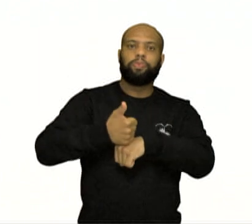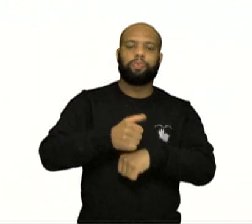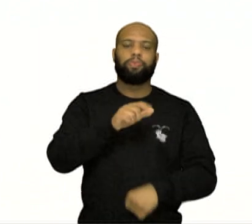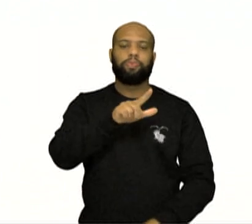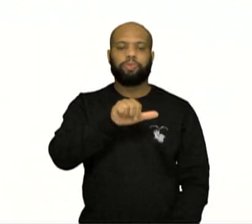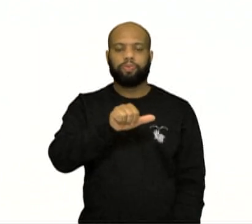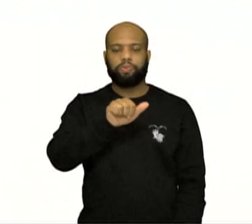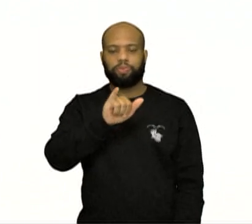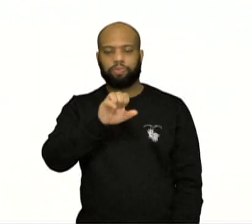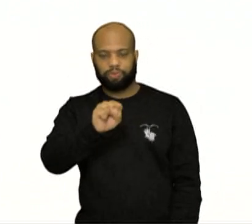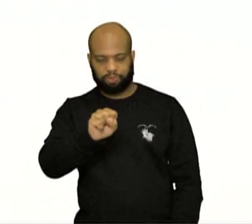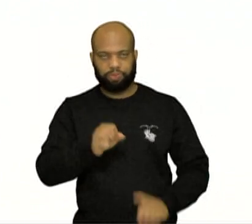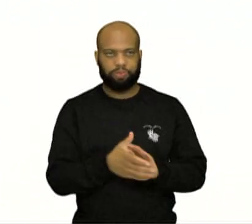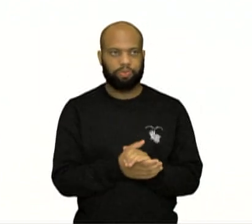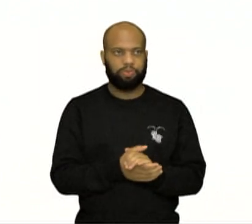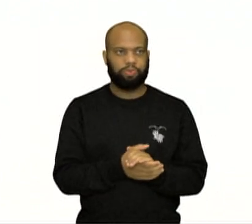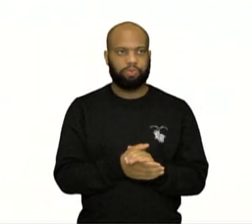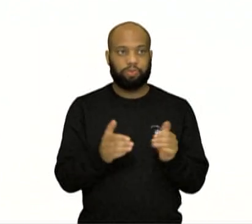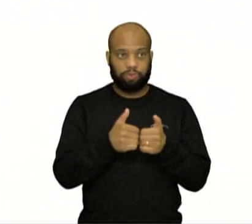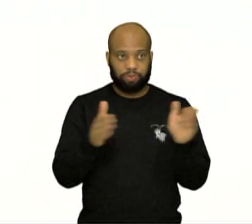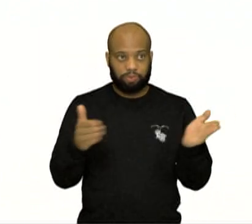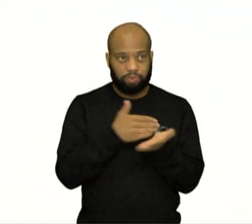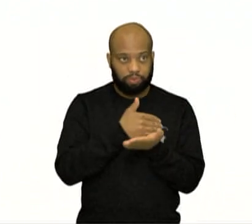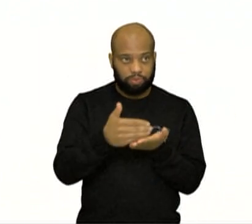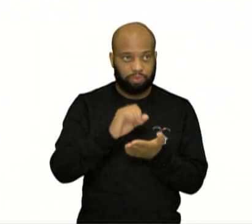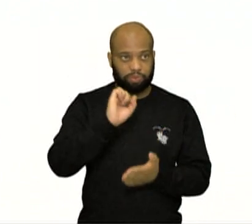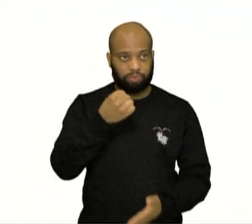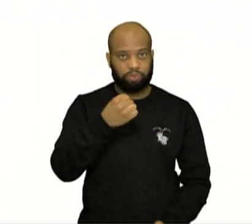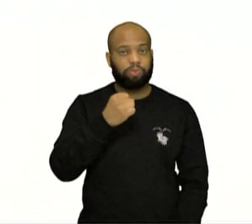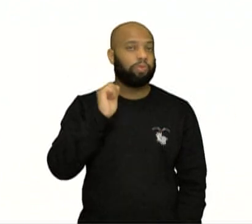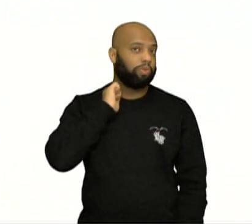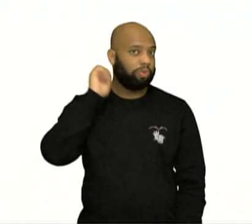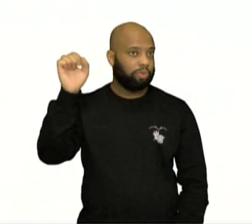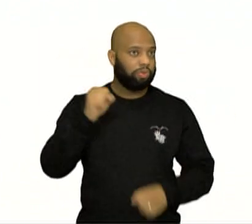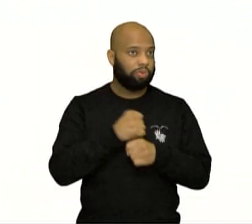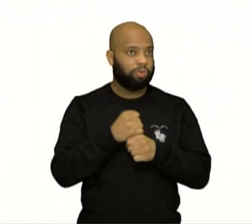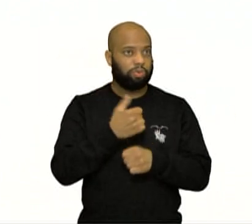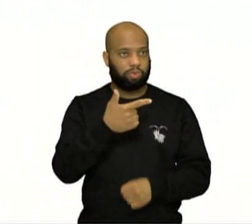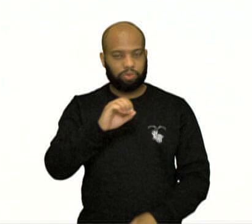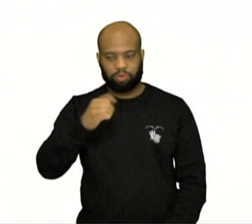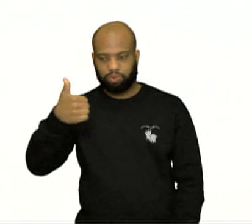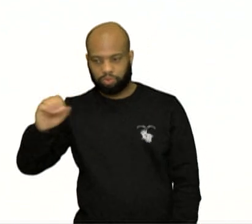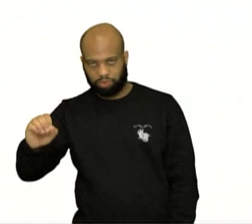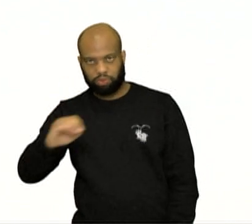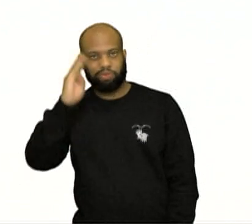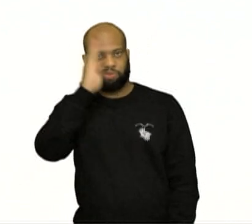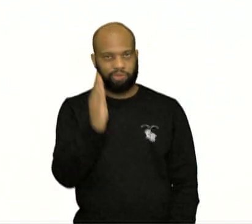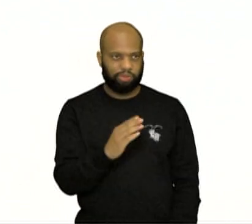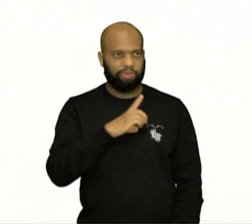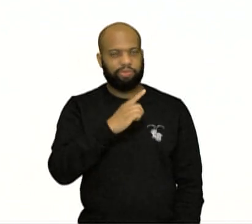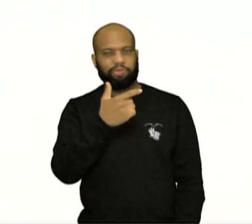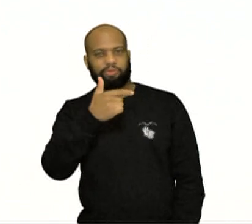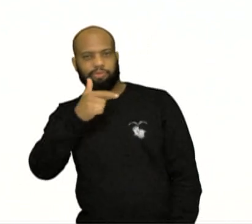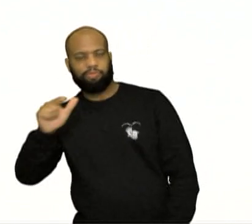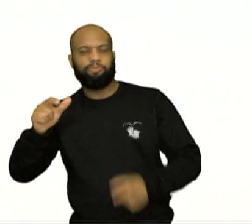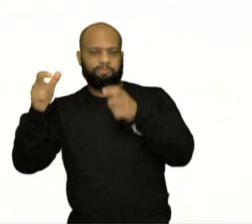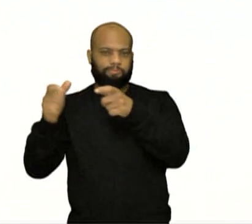Bodansky, estreia 8 de abril de 2010, Brasil, que tem outras datas, né, para ver em